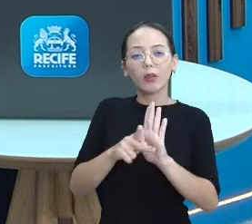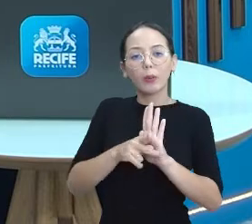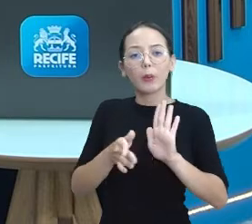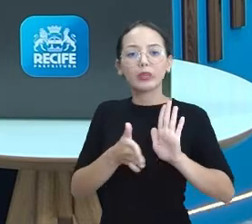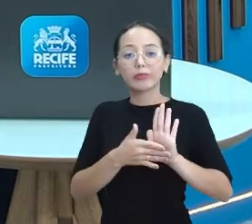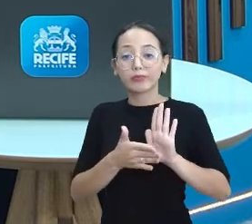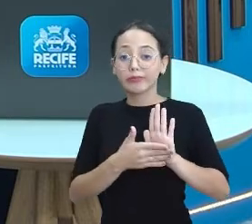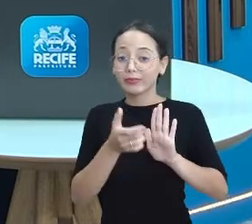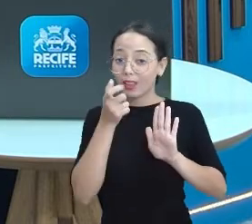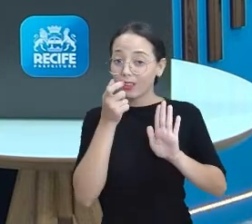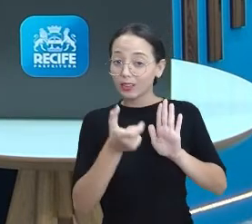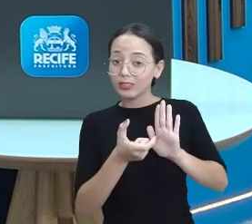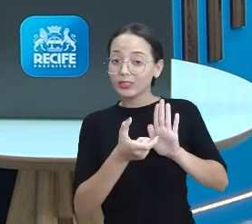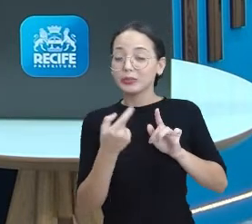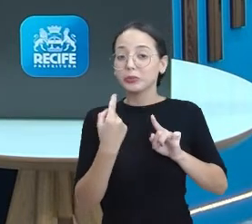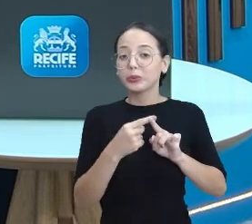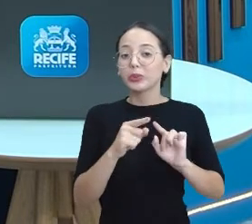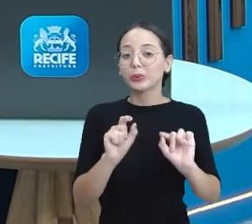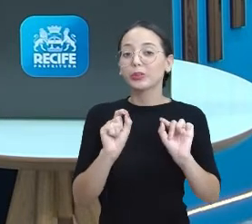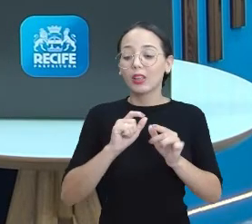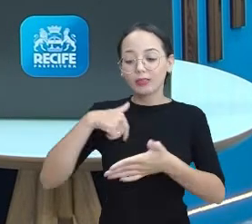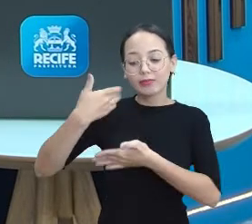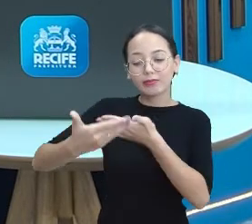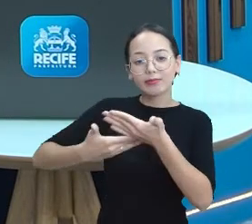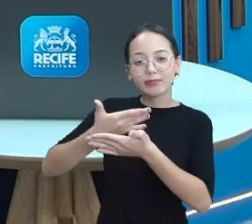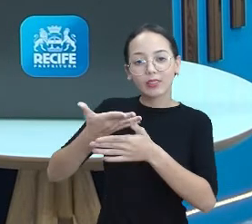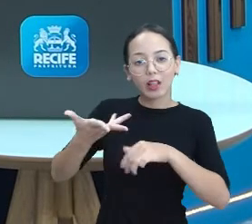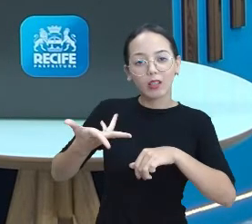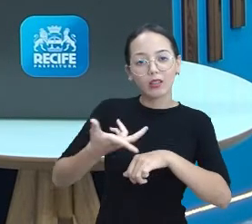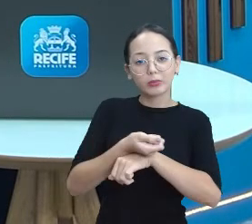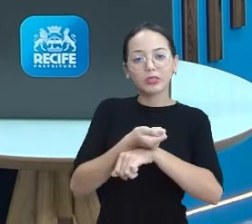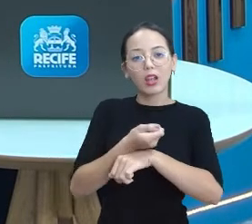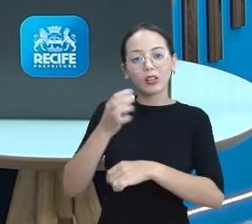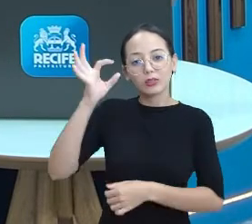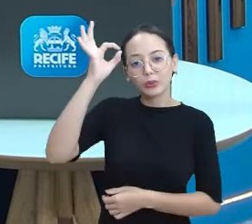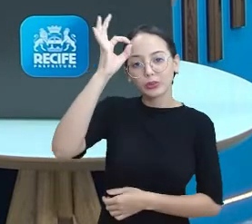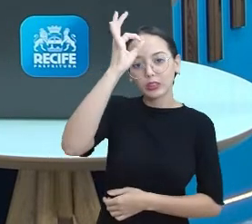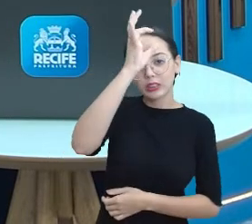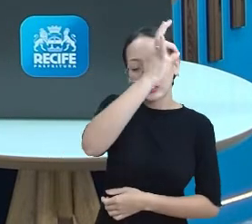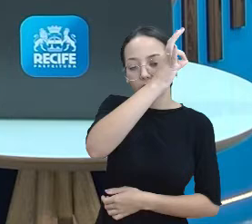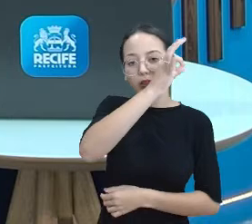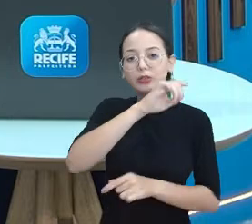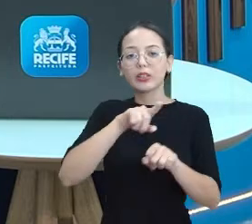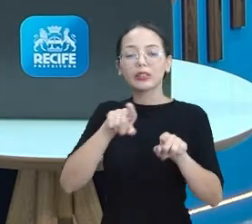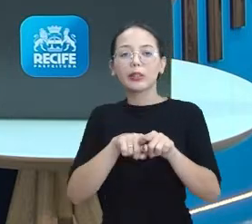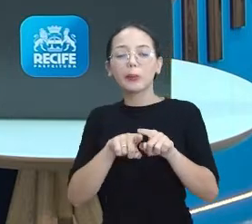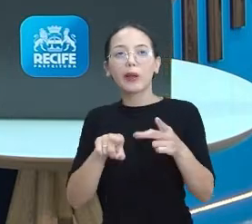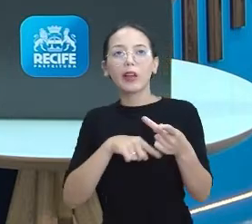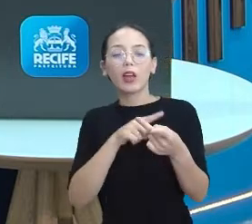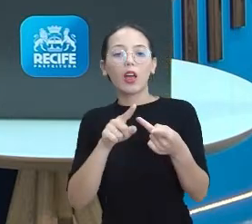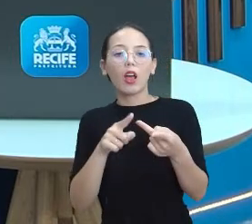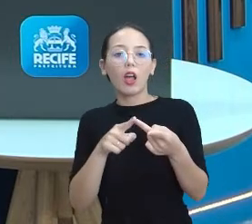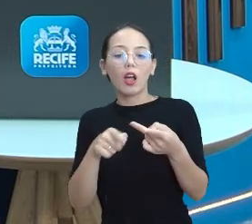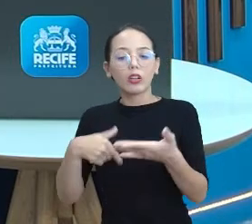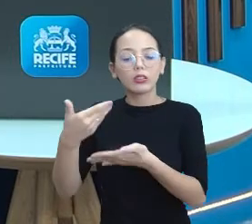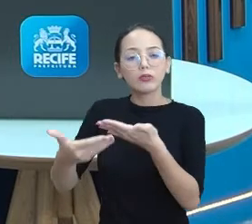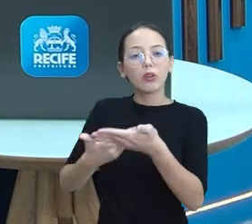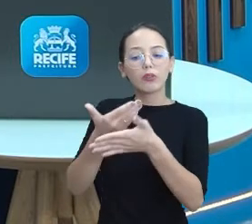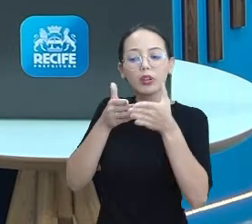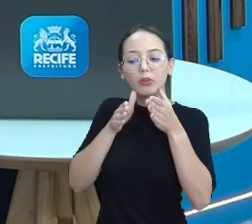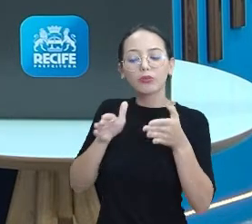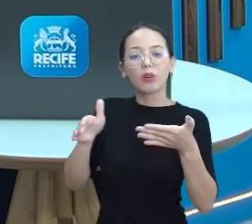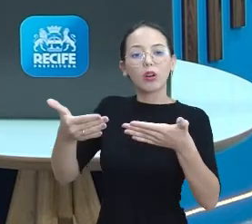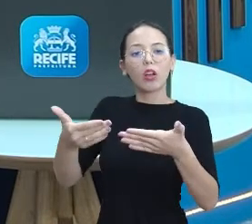disponibilizando, é interessante porque além de estar desenvolvendo as habilidades cognitivas, além de estar desenvolvendo e focando